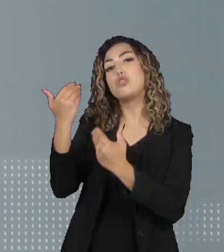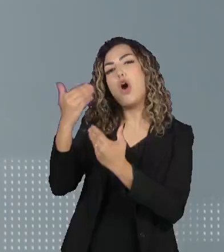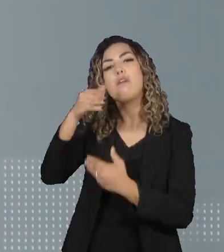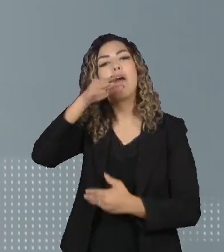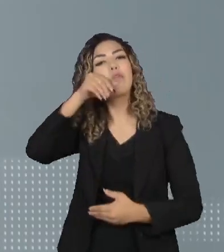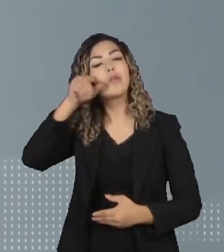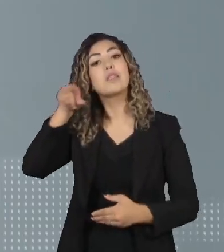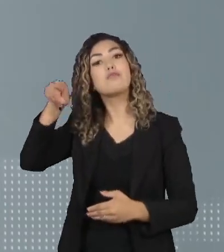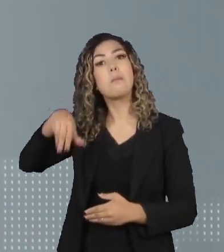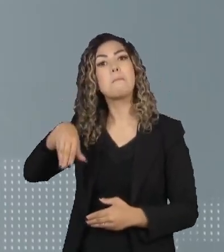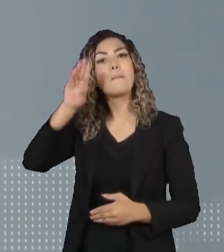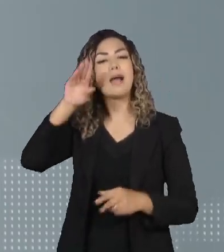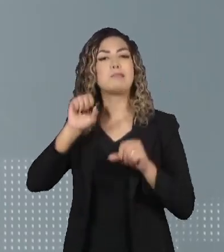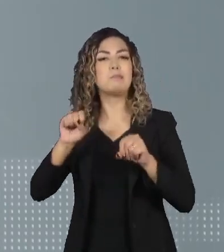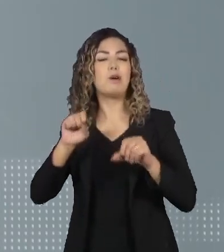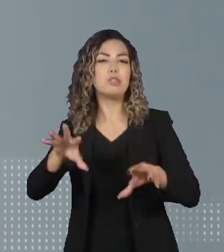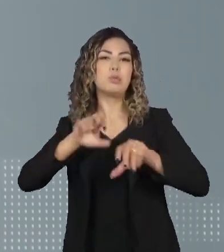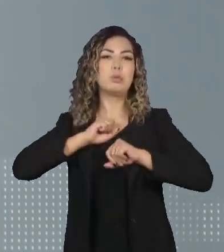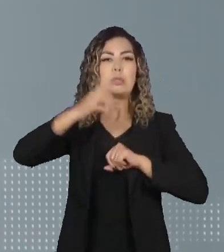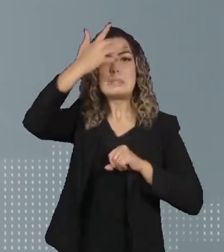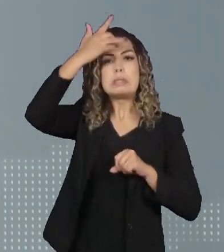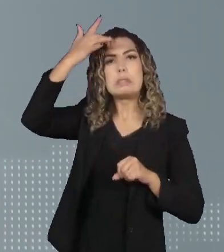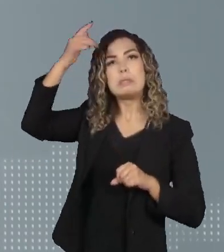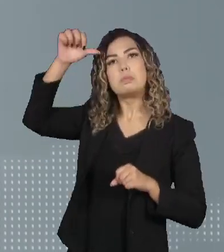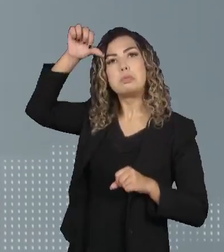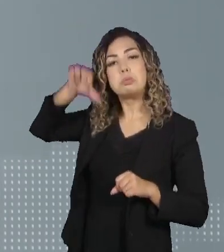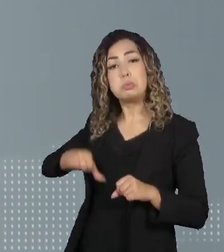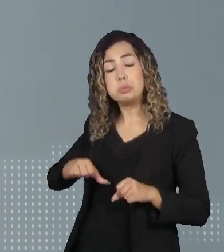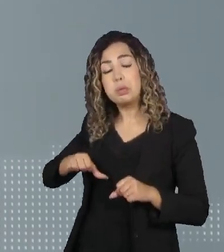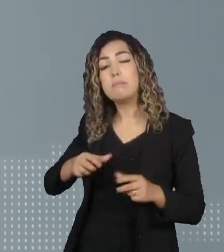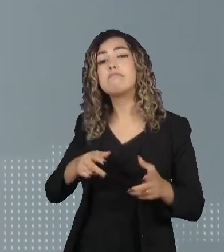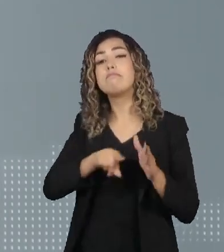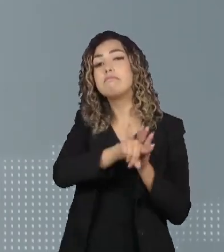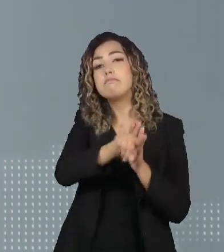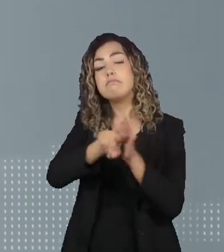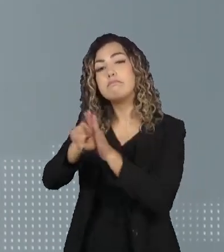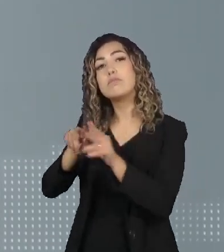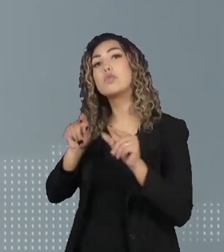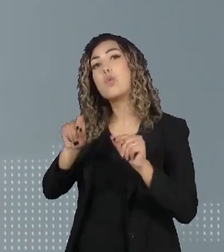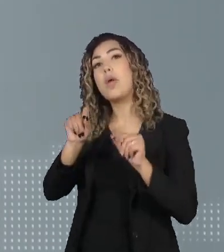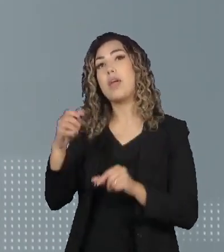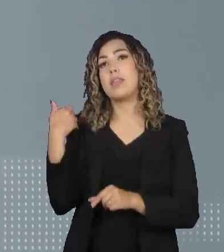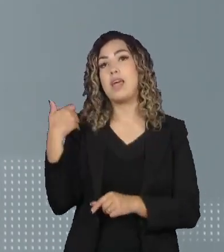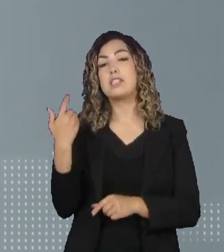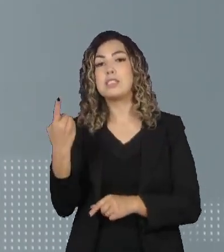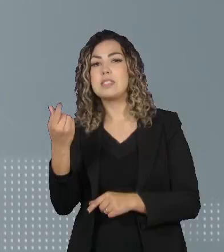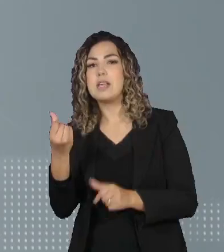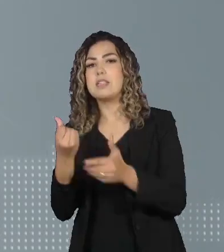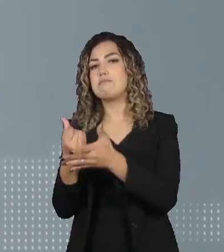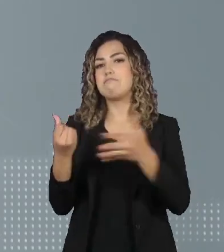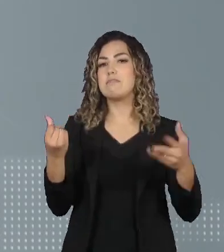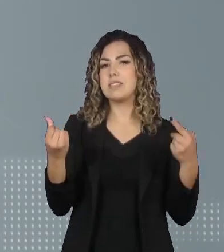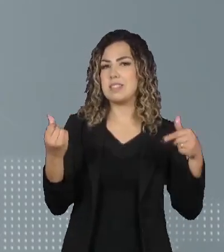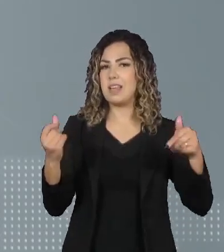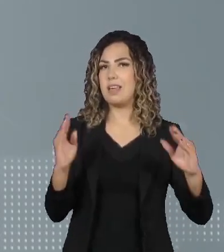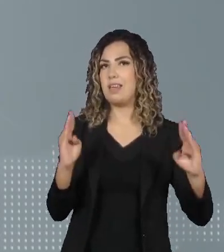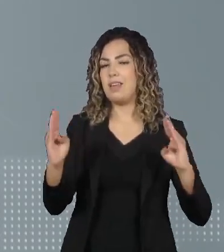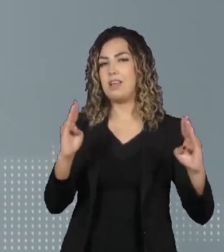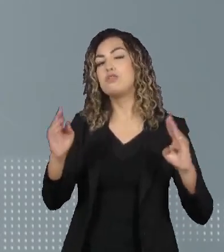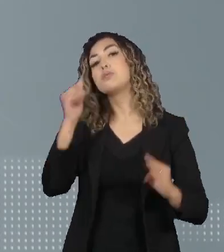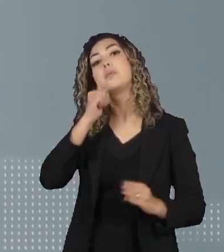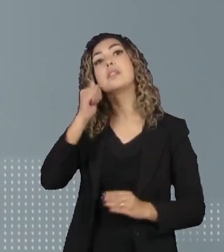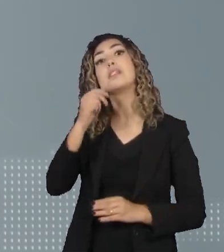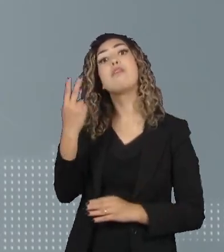terem problemas de saúde mental. Segundo a pesquisa, 20% das meninas entre 16 e 17 anos foram atendidas